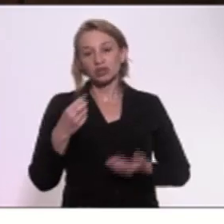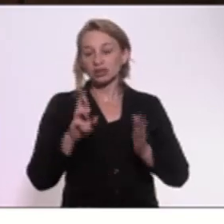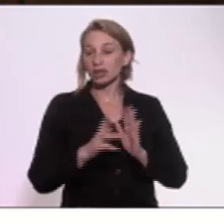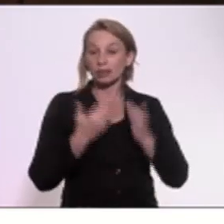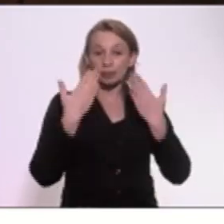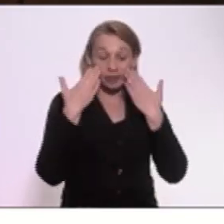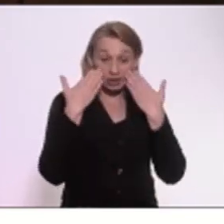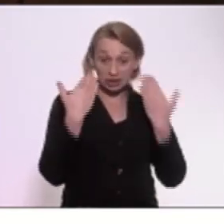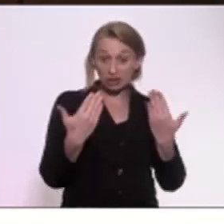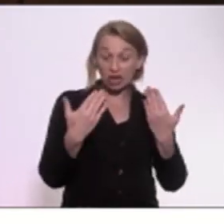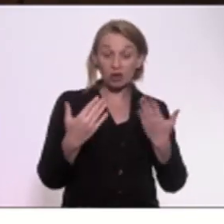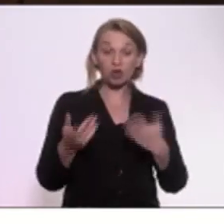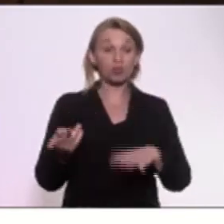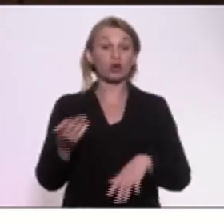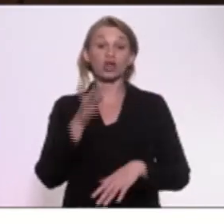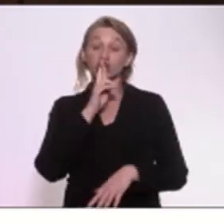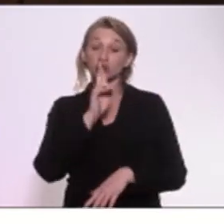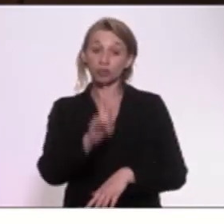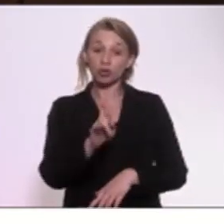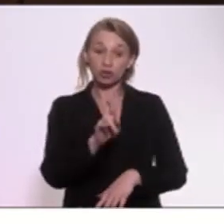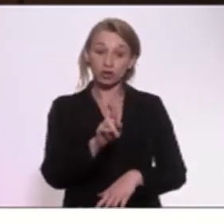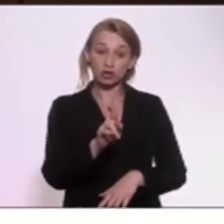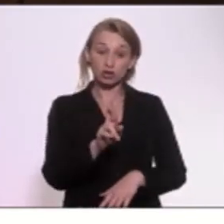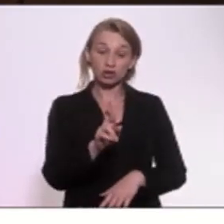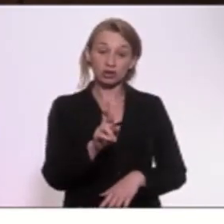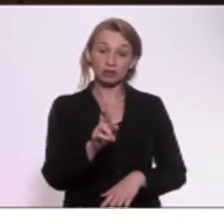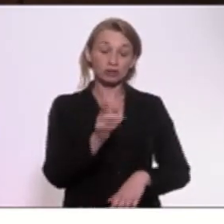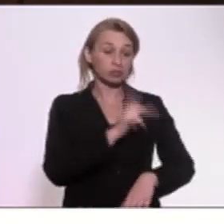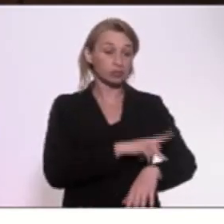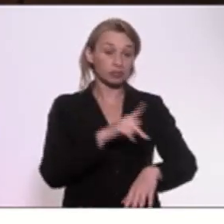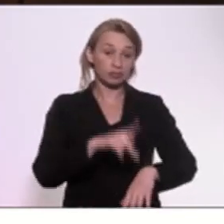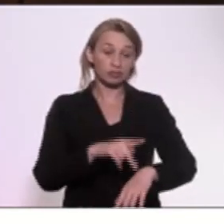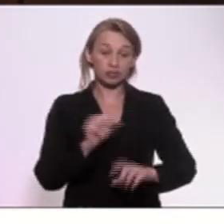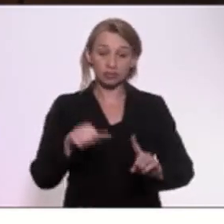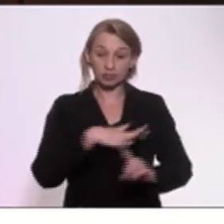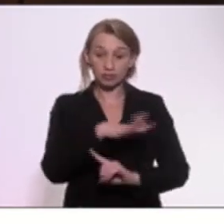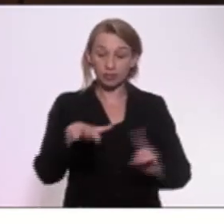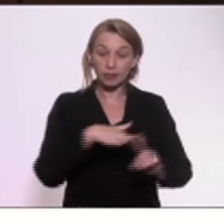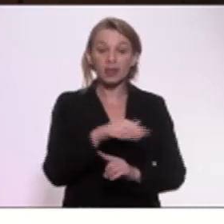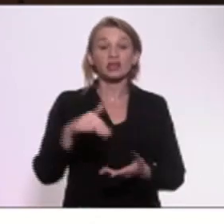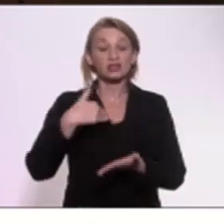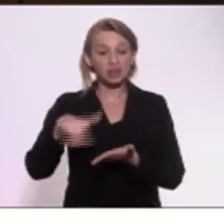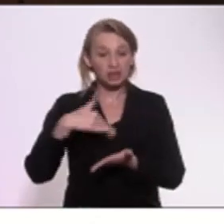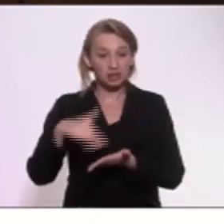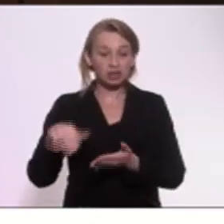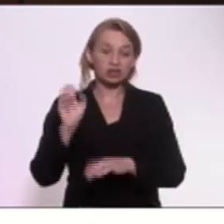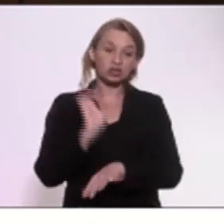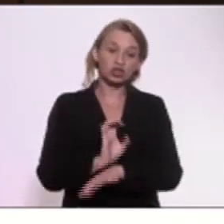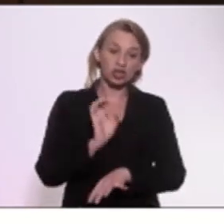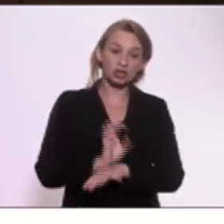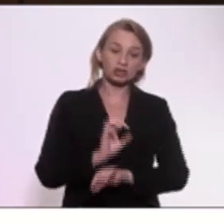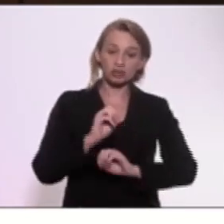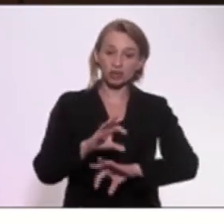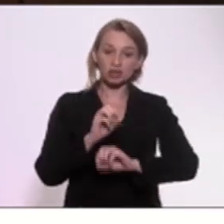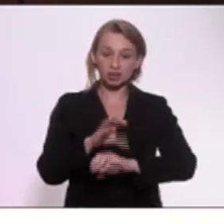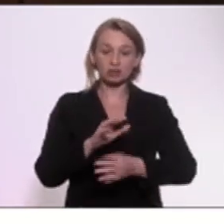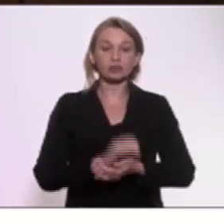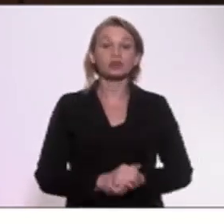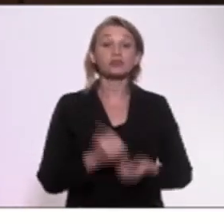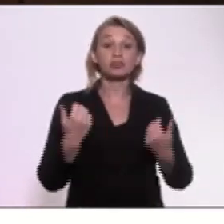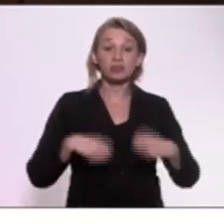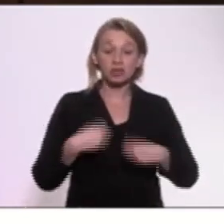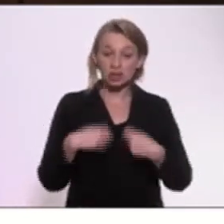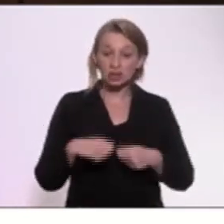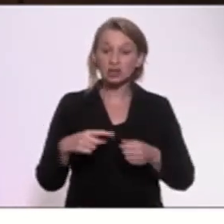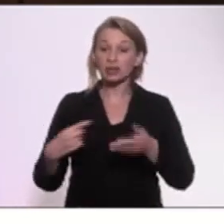de natureza pedagógica e de natureza social. A Secretaria de Estado de Educação tem que